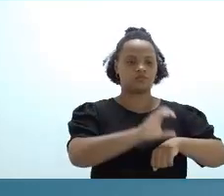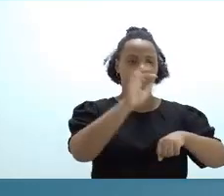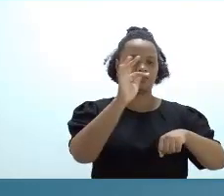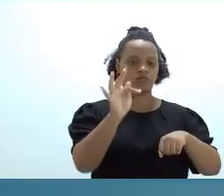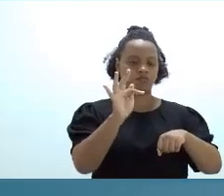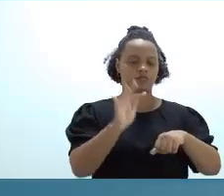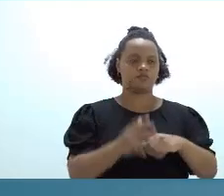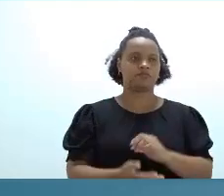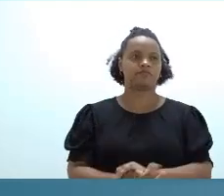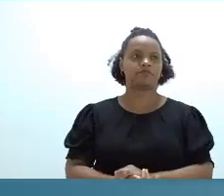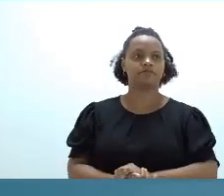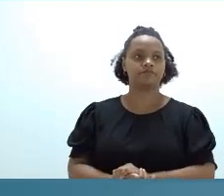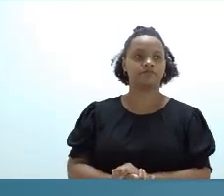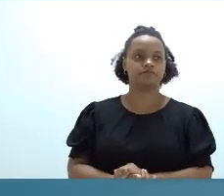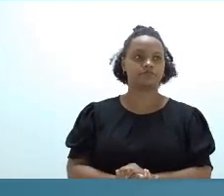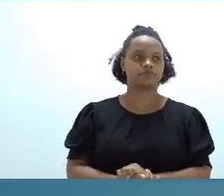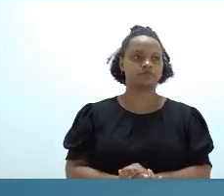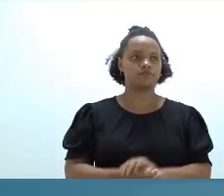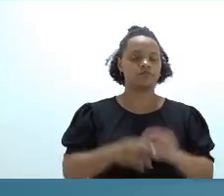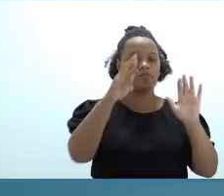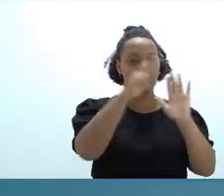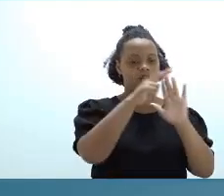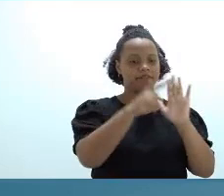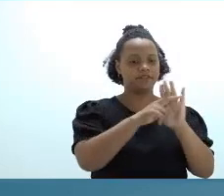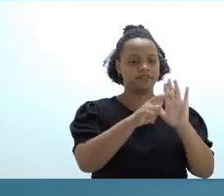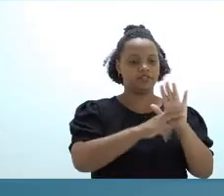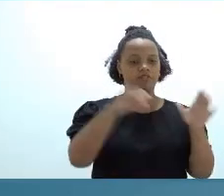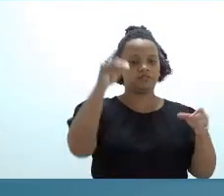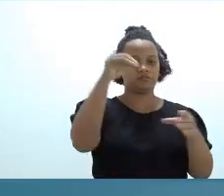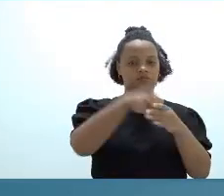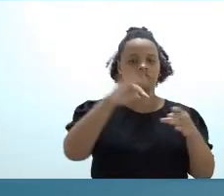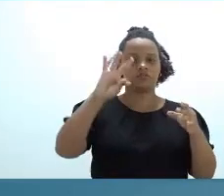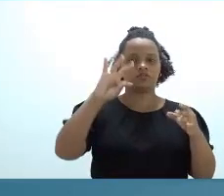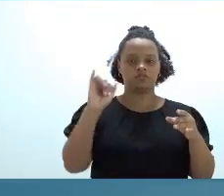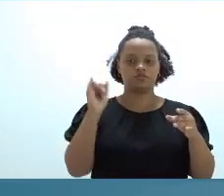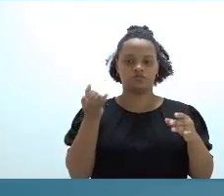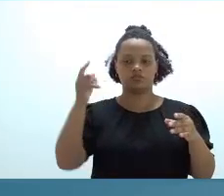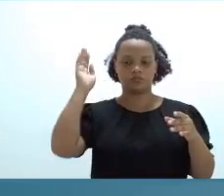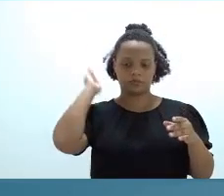interno do TJPA, ao prever em seu artigo 1º,